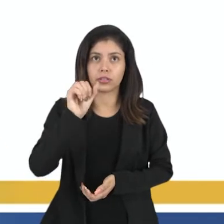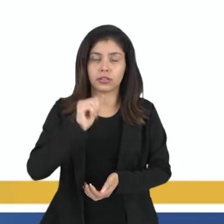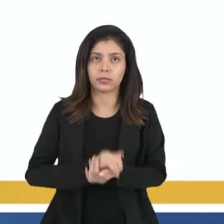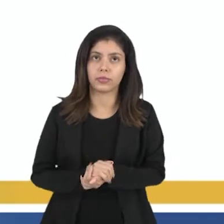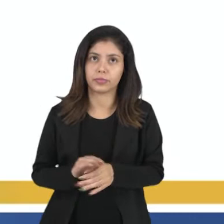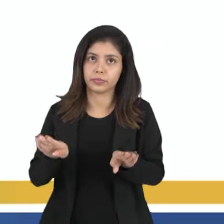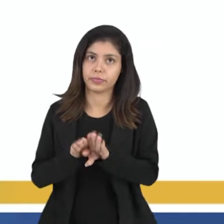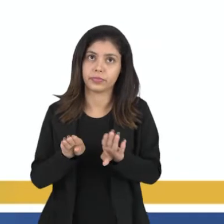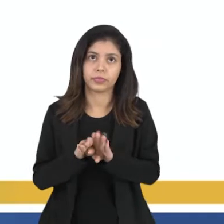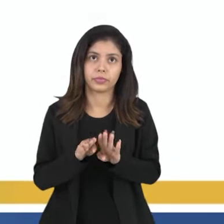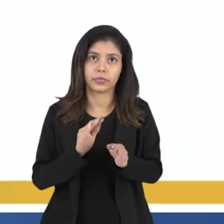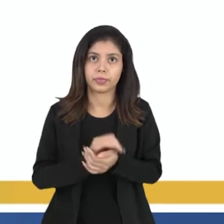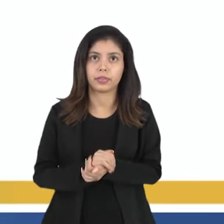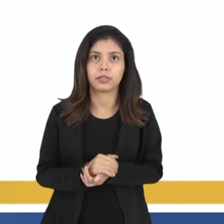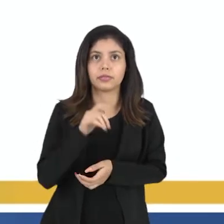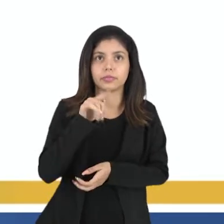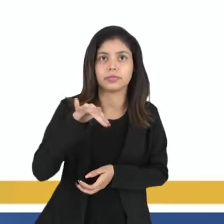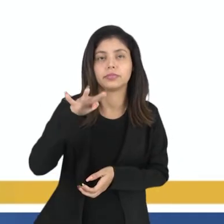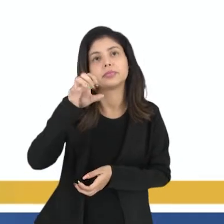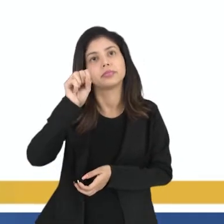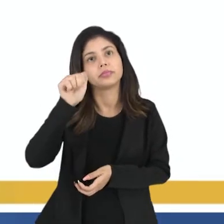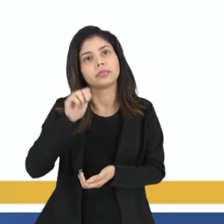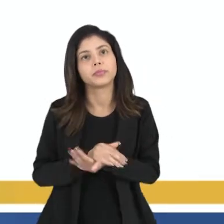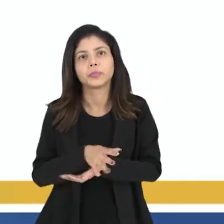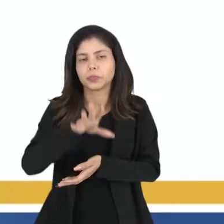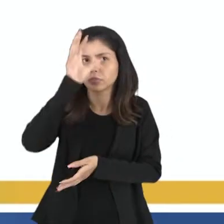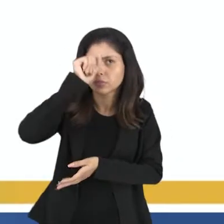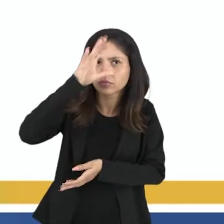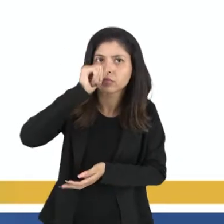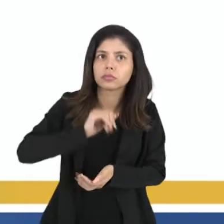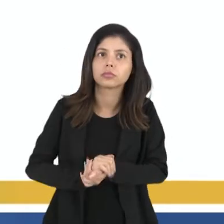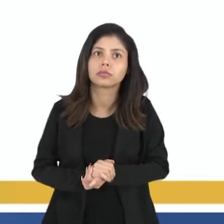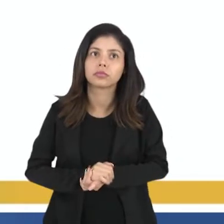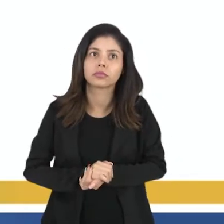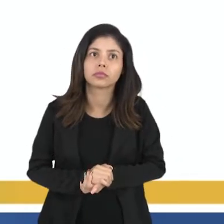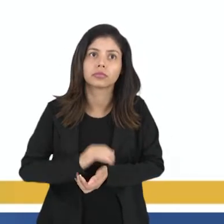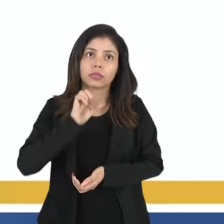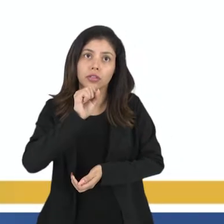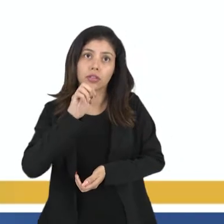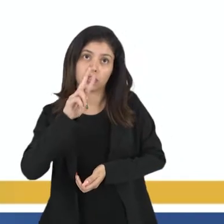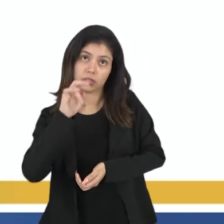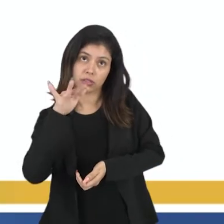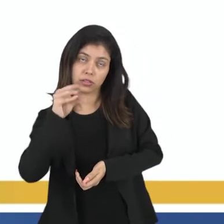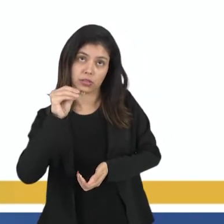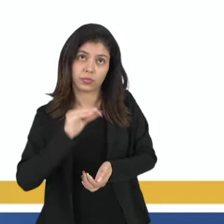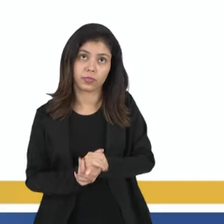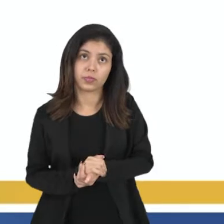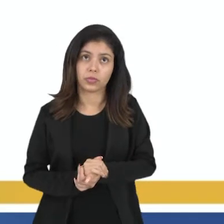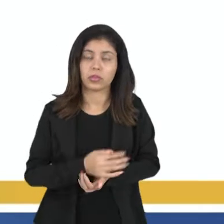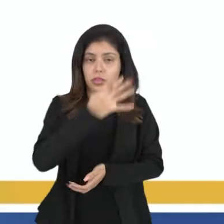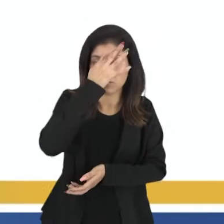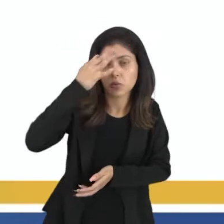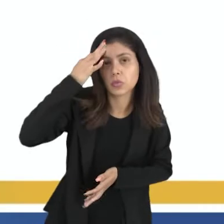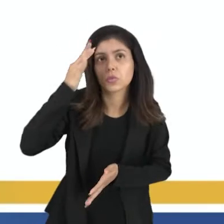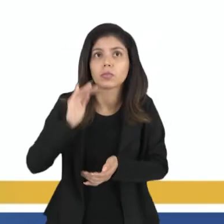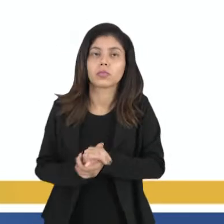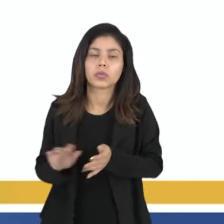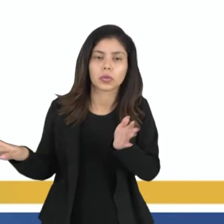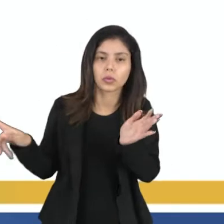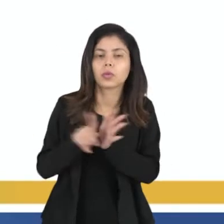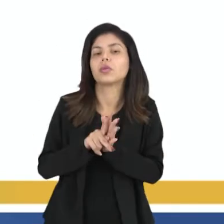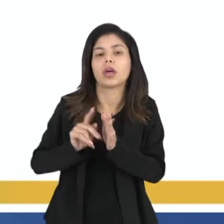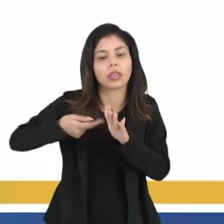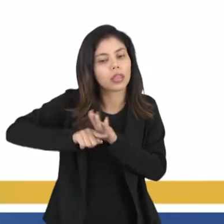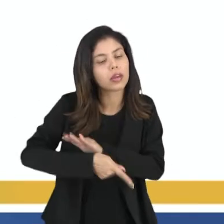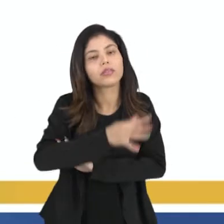à gênese do conhecimento, lembrando que o ceticismo é uma corrente filosófica, é um dogma que nasceu